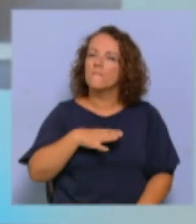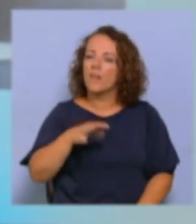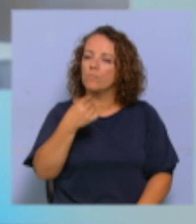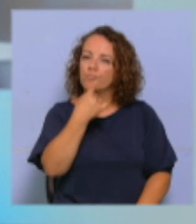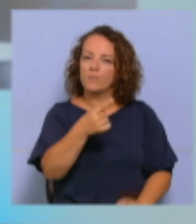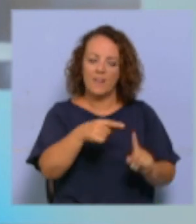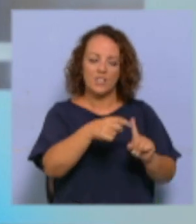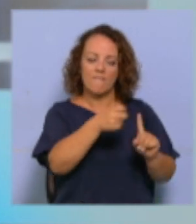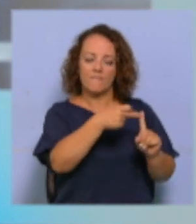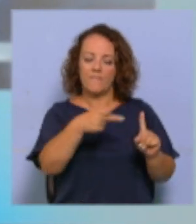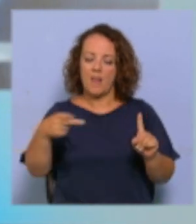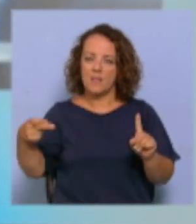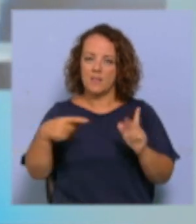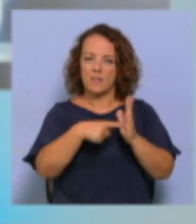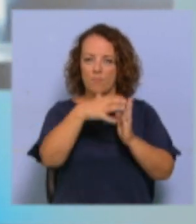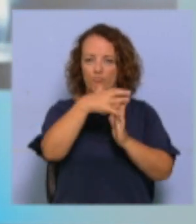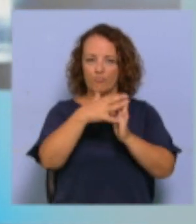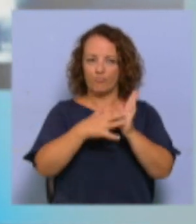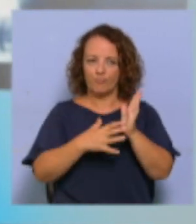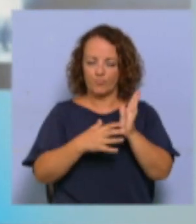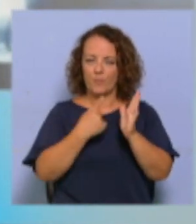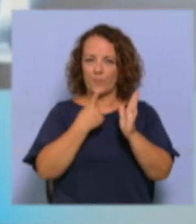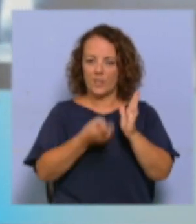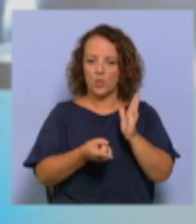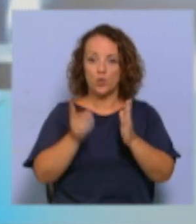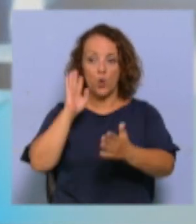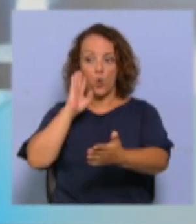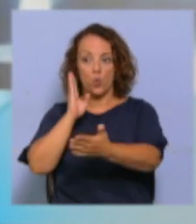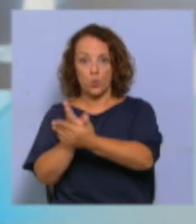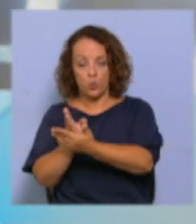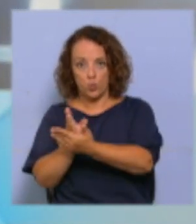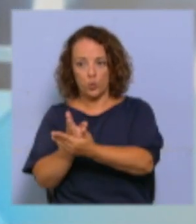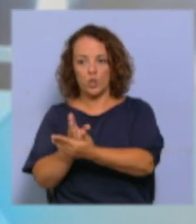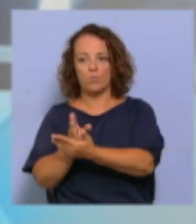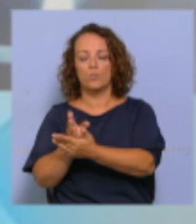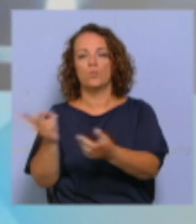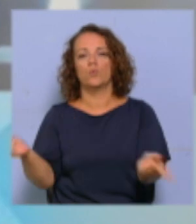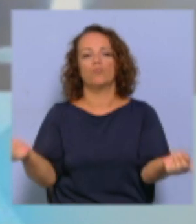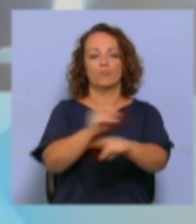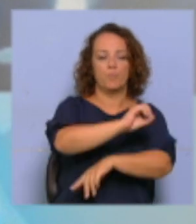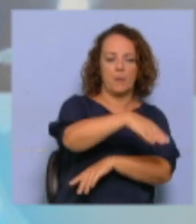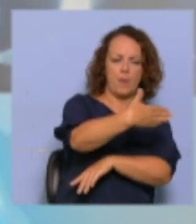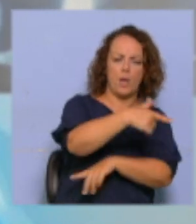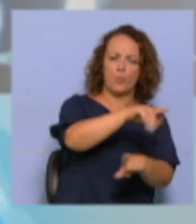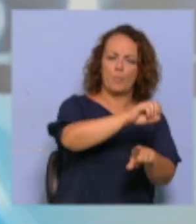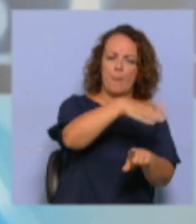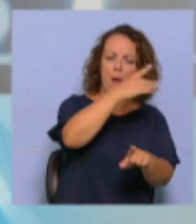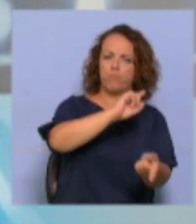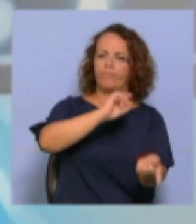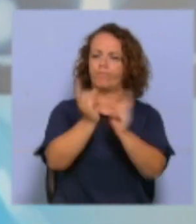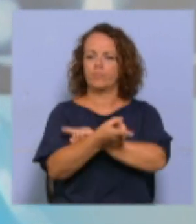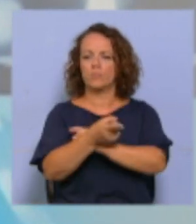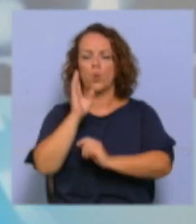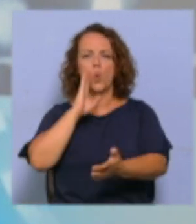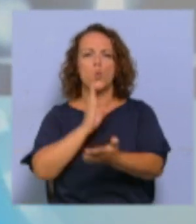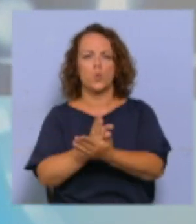frase com que termina o Evangelho. Os últimos serão os primeiros e os primeiros serão os últimos. Enfim, uma frase que se transformou quase num ditado